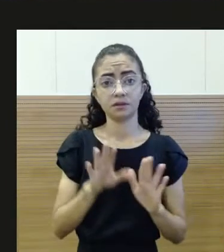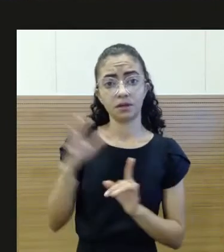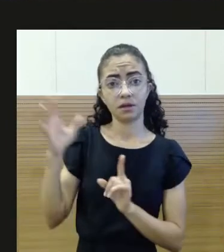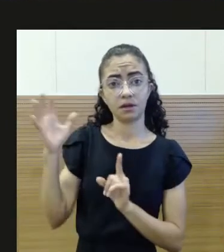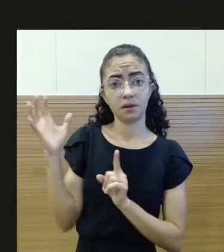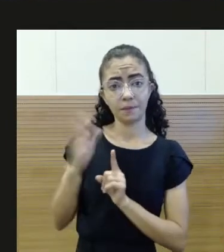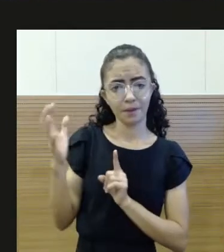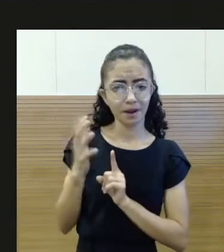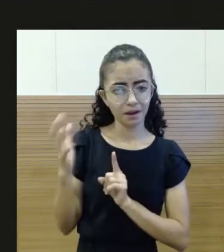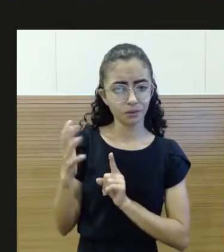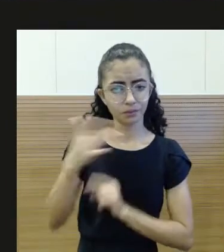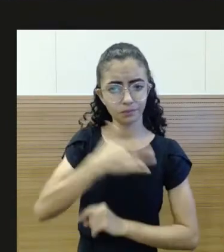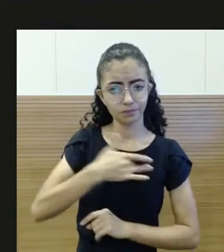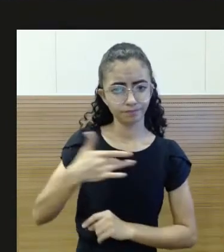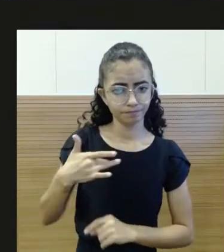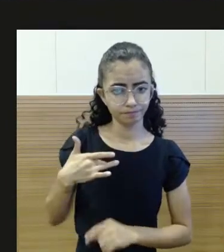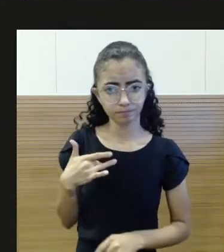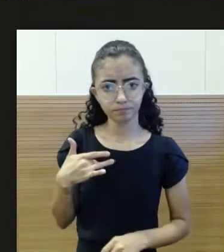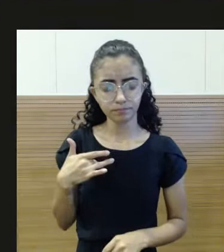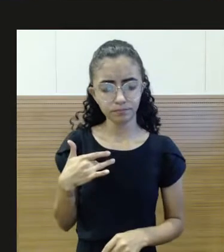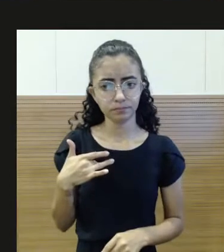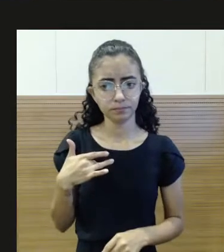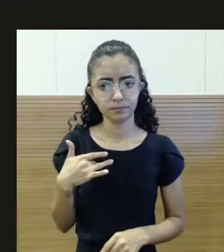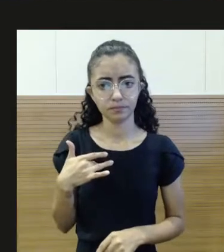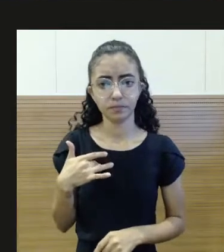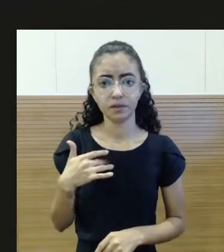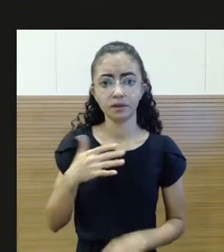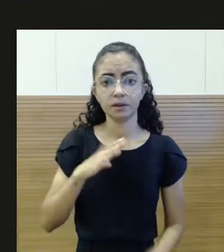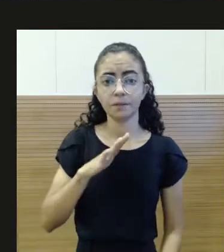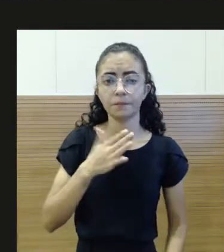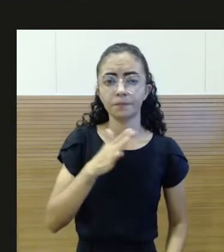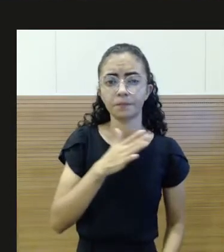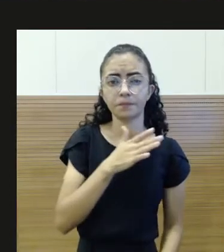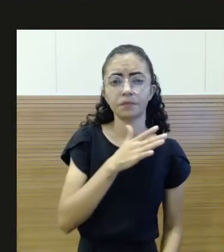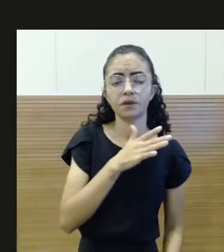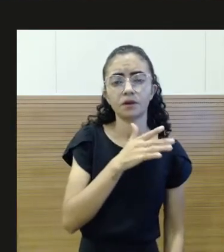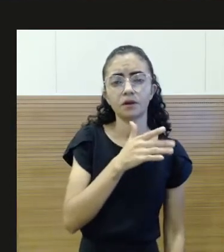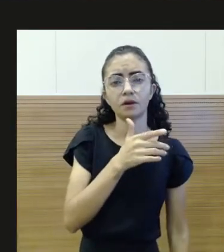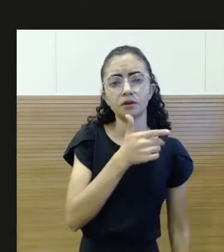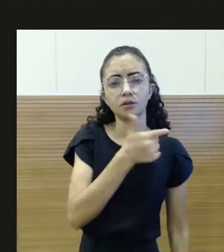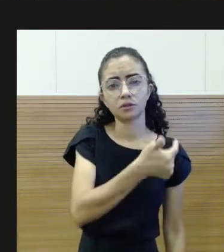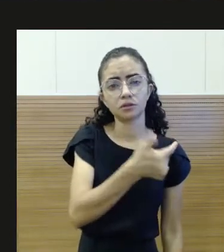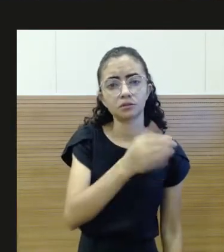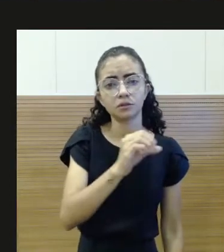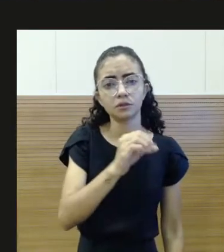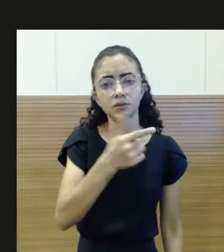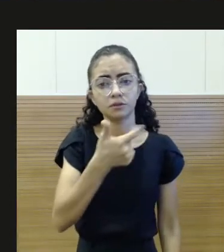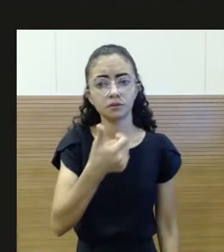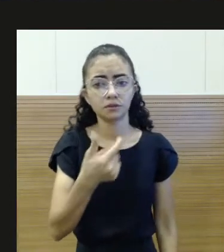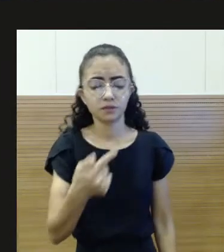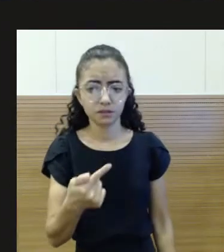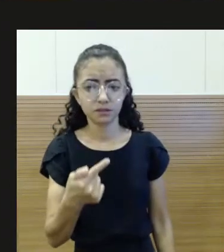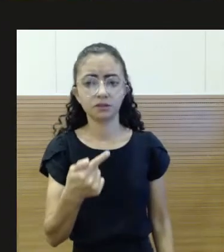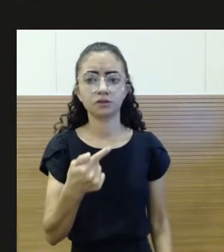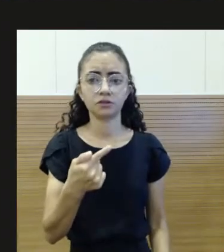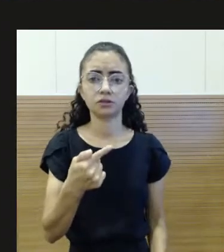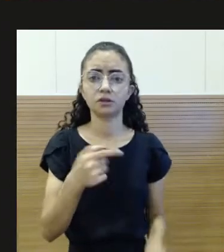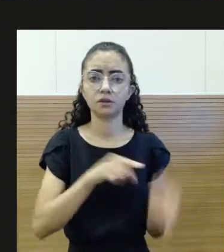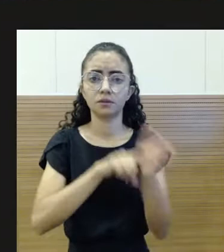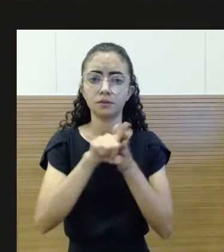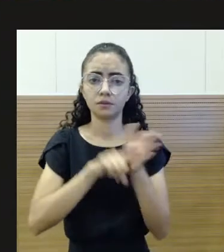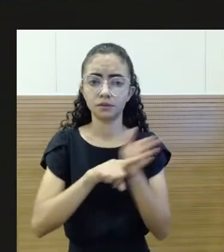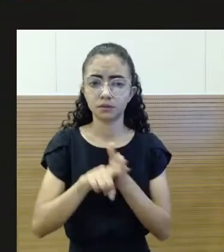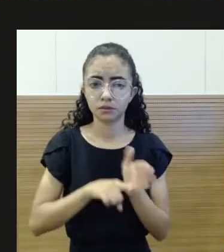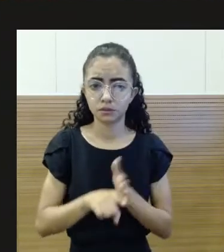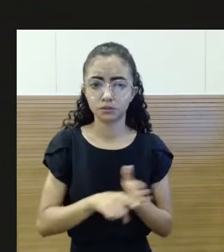saúde diretamente, a gente tem, em 2020, 7 meta-análises, 7 revisões sistemáticas que avaliaram